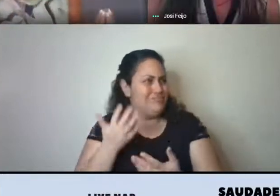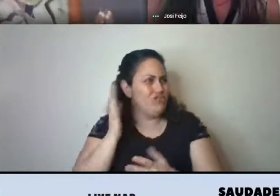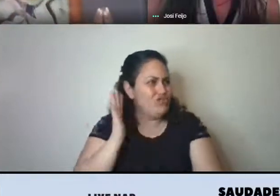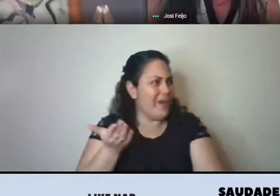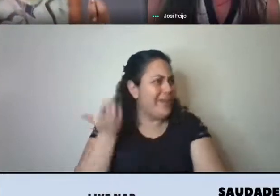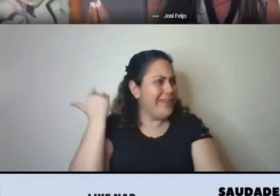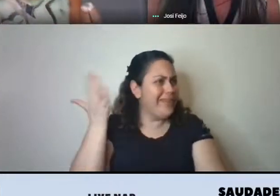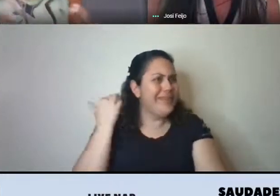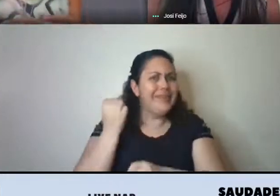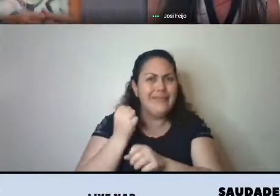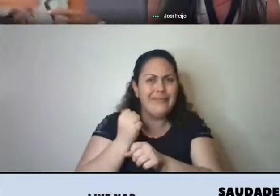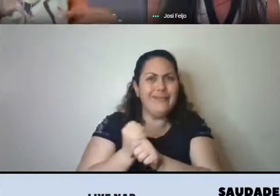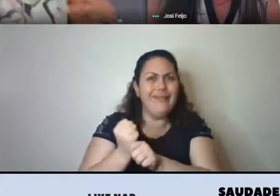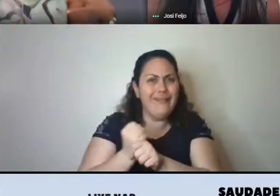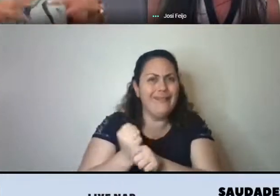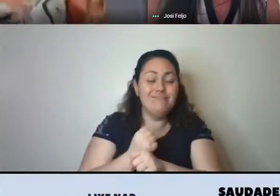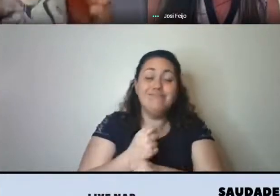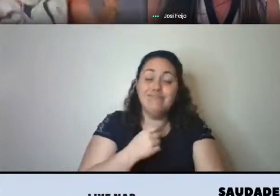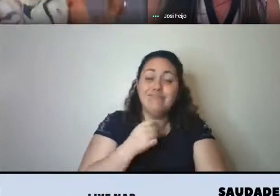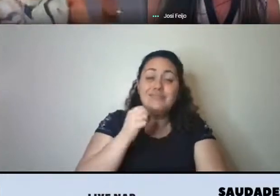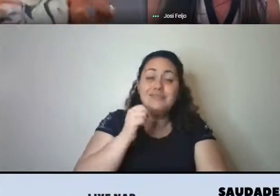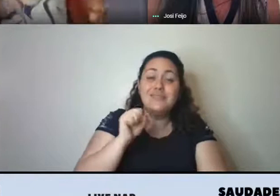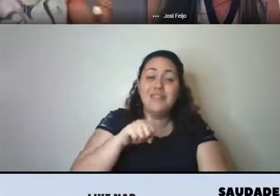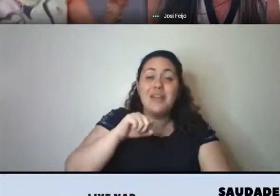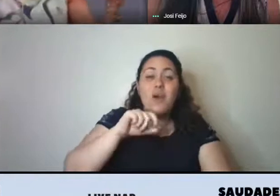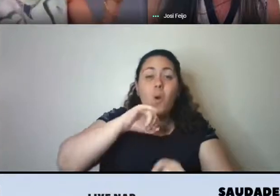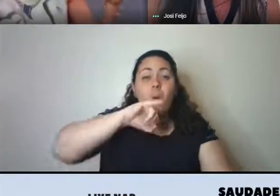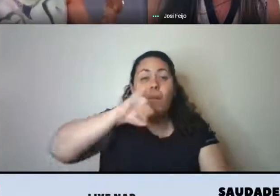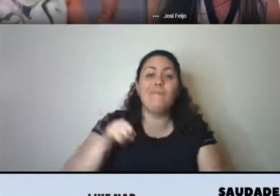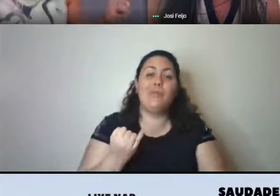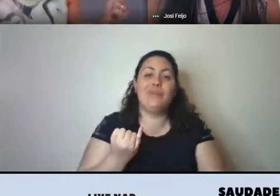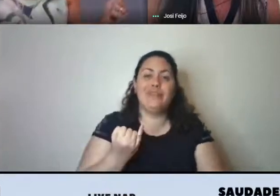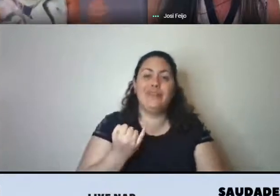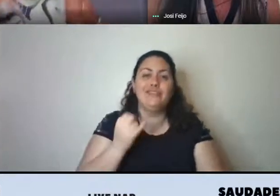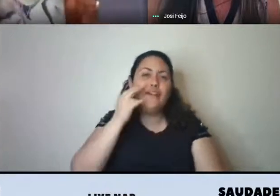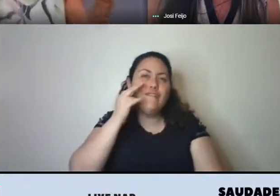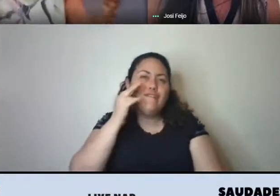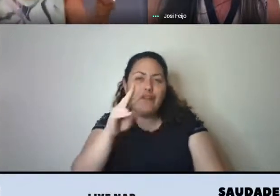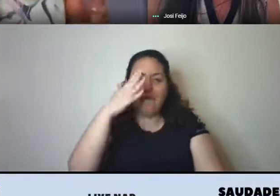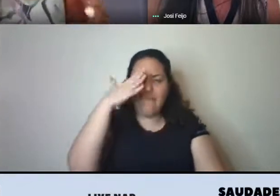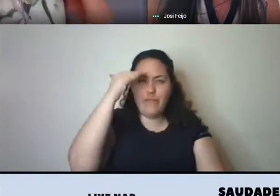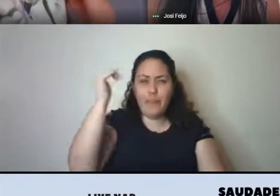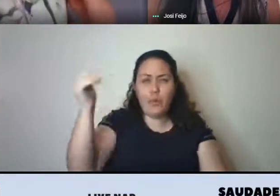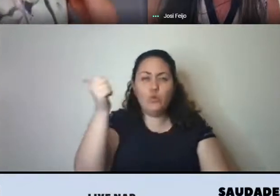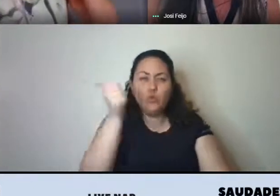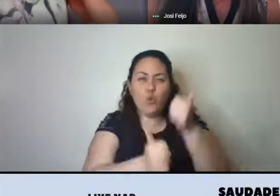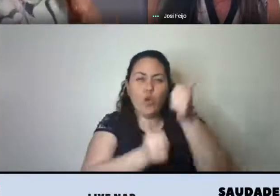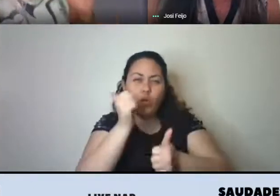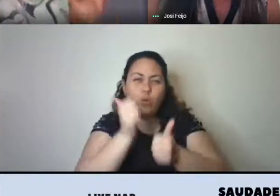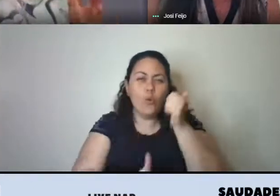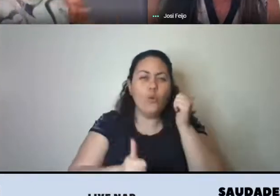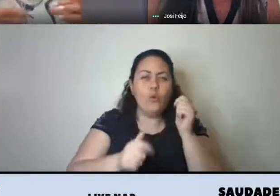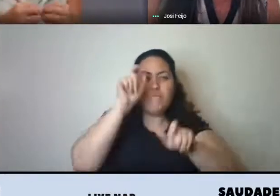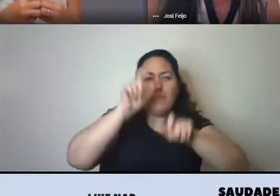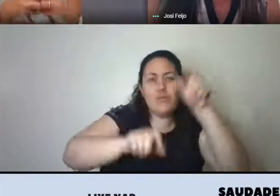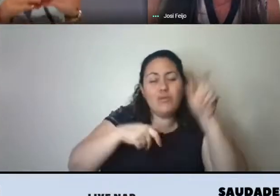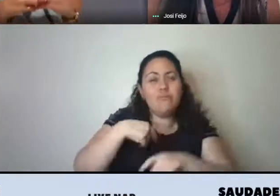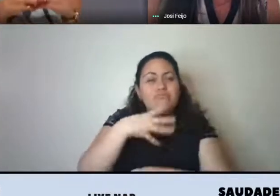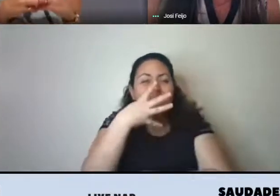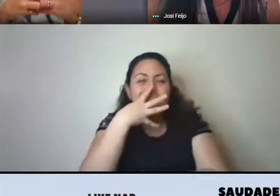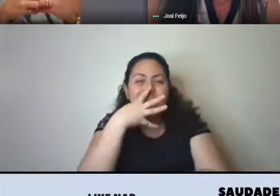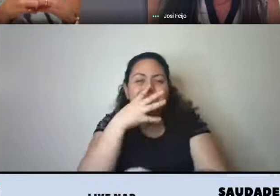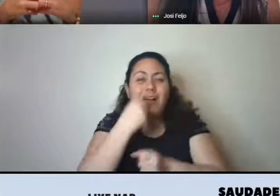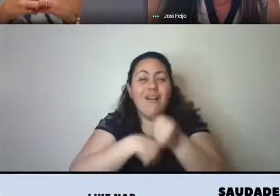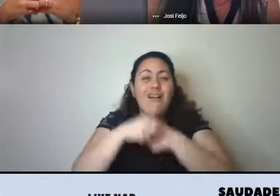tendo a oportunidade de ver grandes personalidades, né? Enfim. E aí, bom, né, gente, o quanto